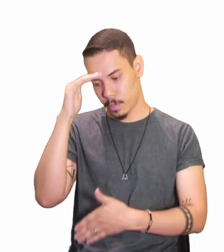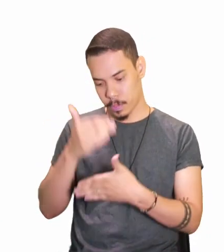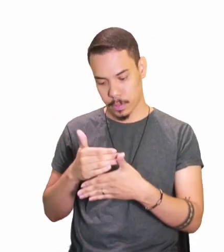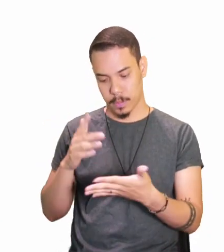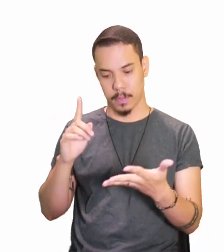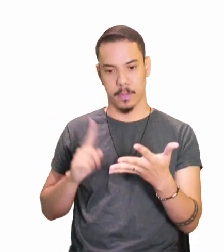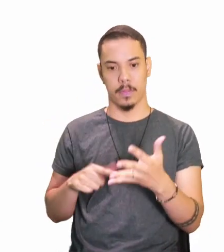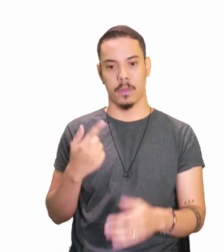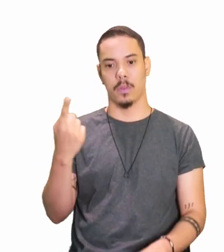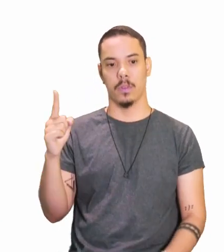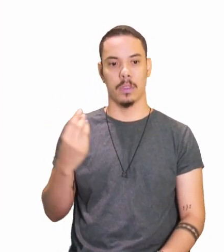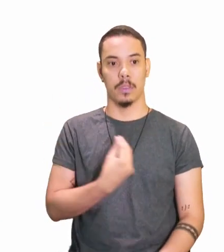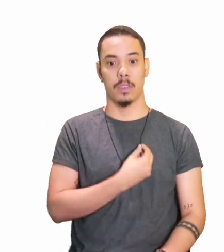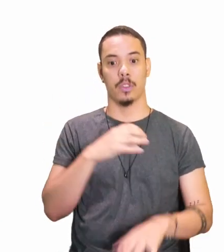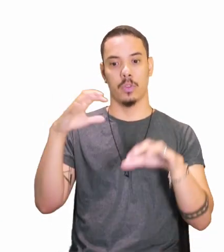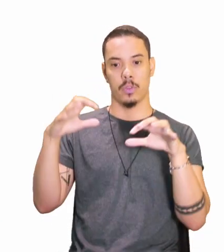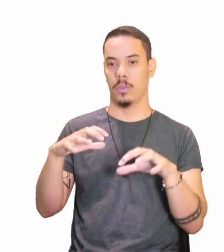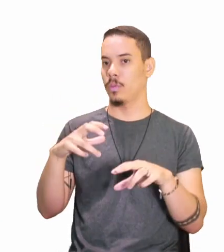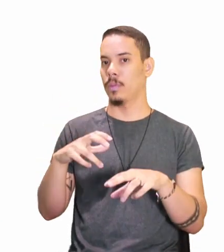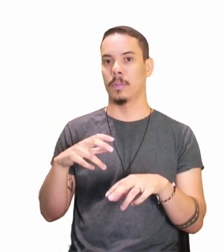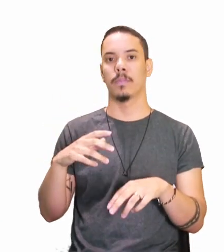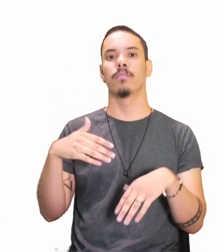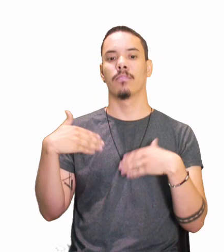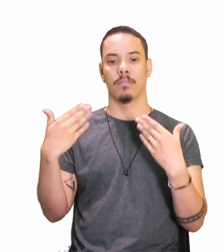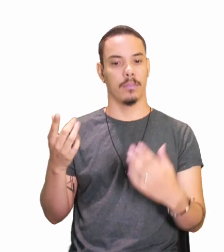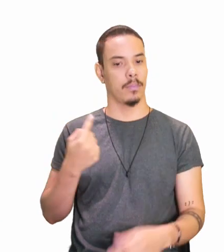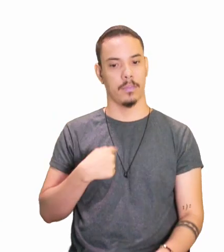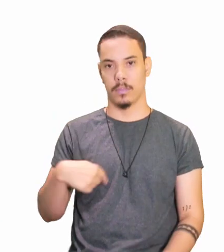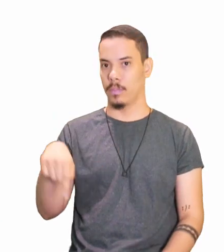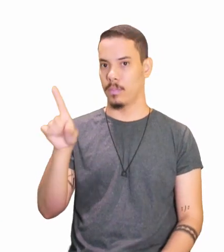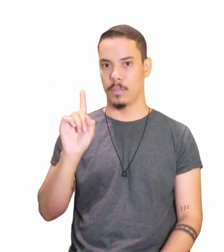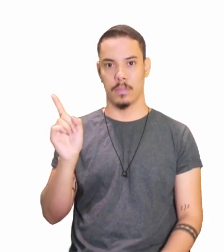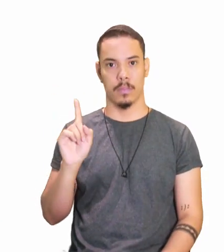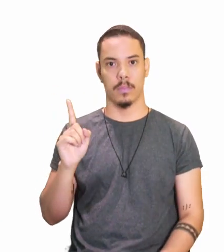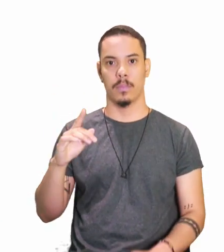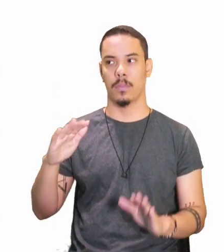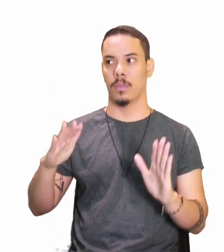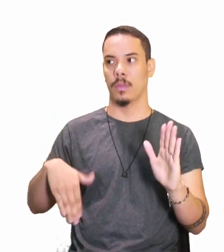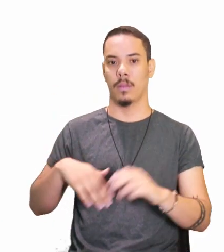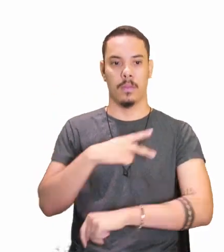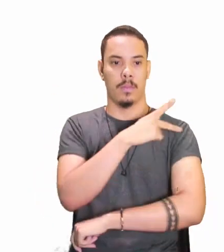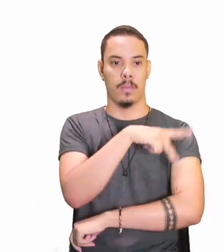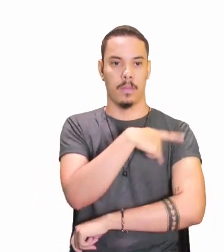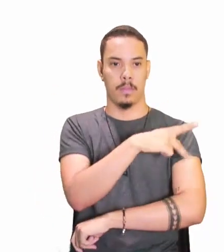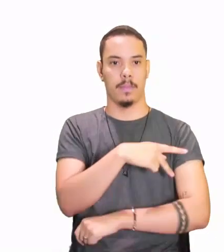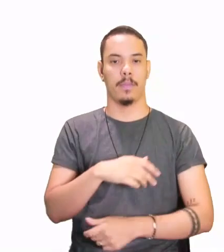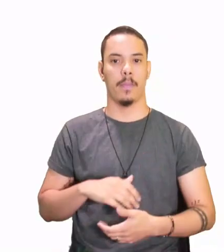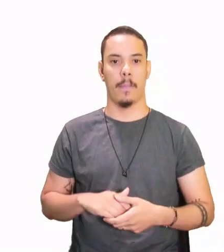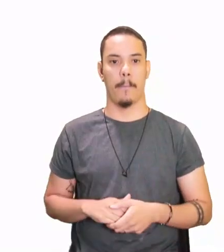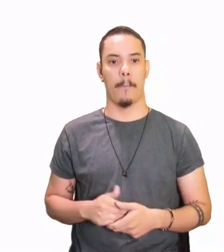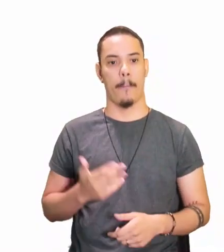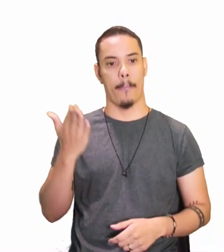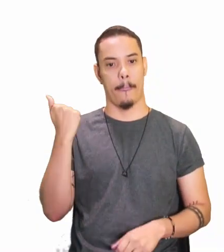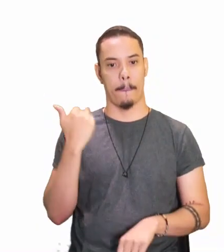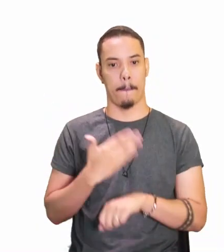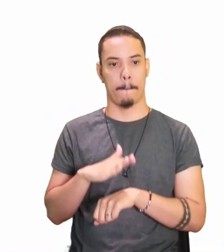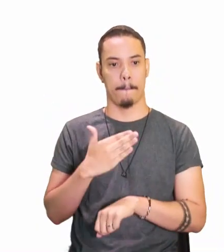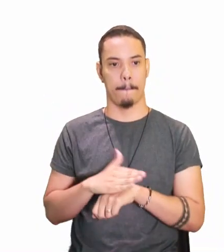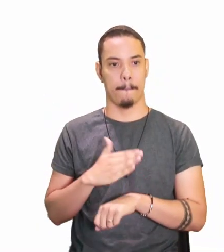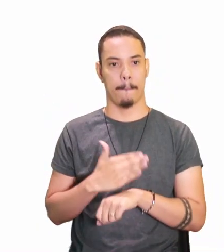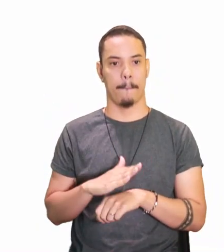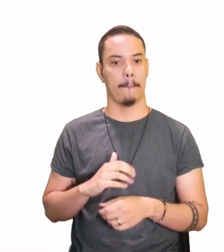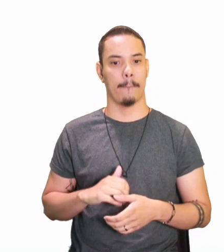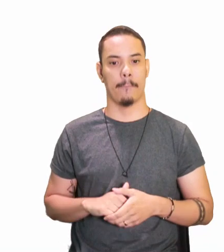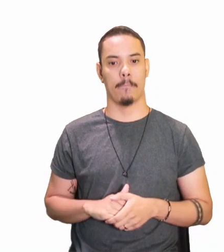na última, está chovendo, portanto, não vamos ao parque. Belezinha? Vamos lá, vamos praticar um pouquinho aqui,